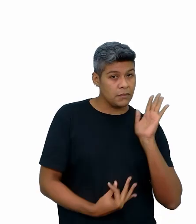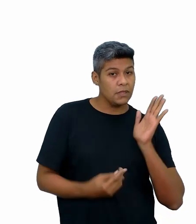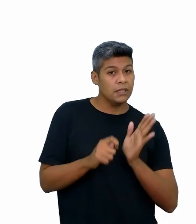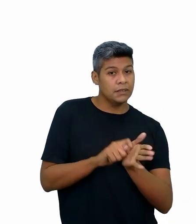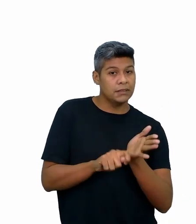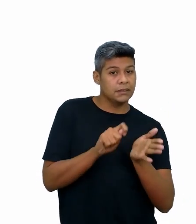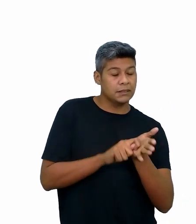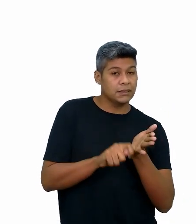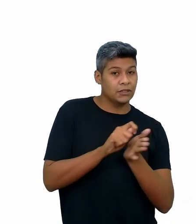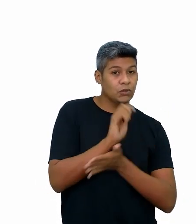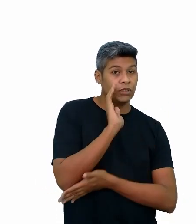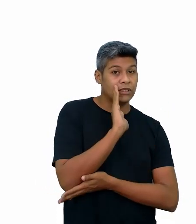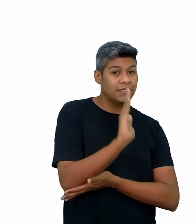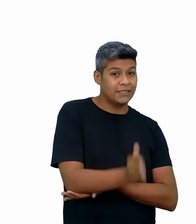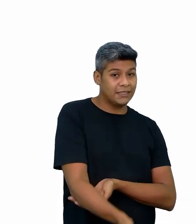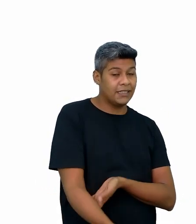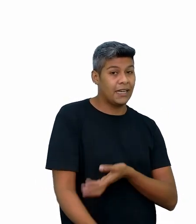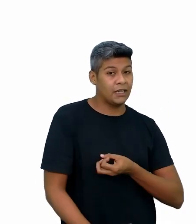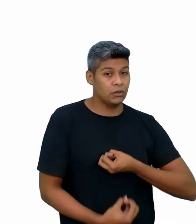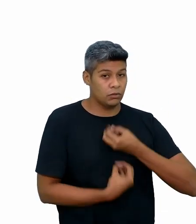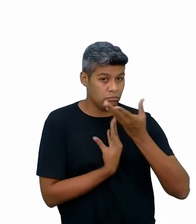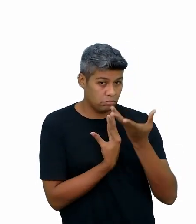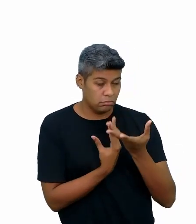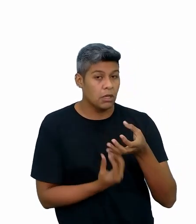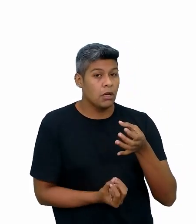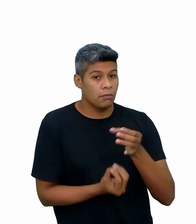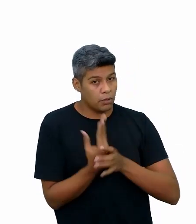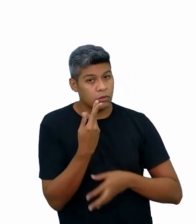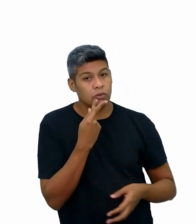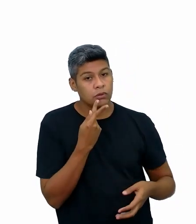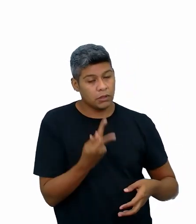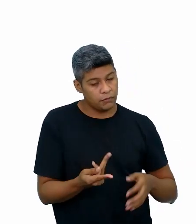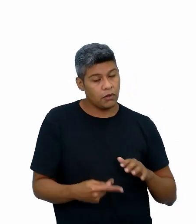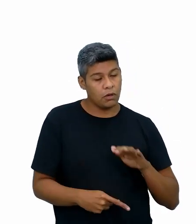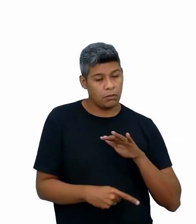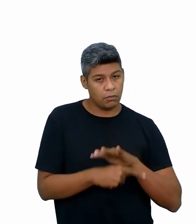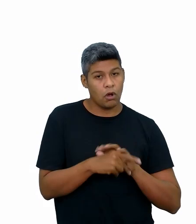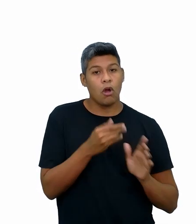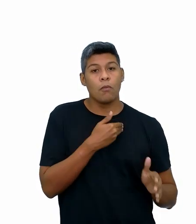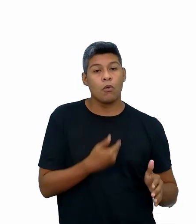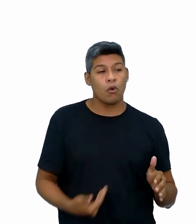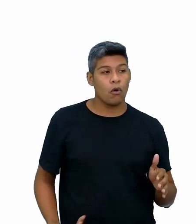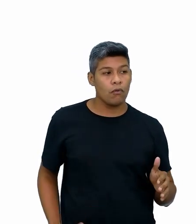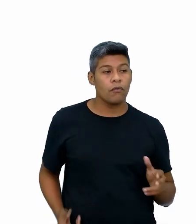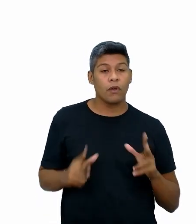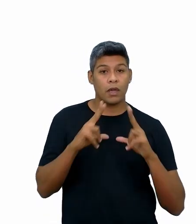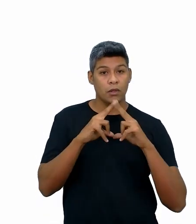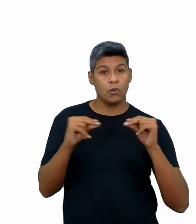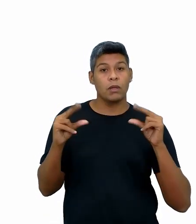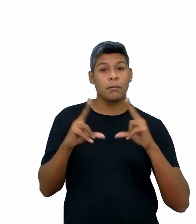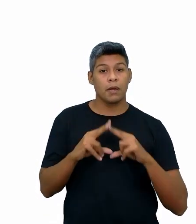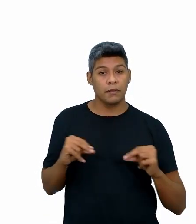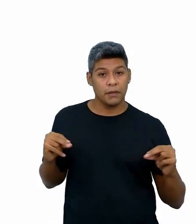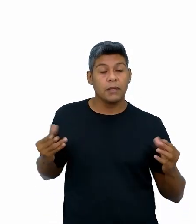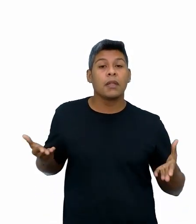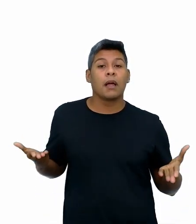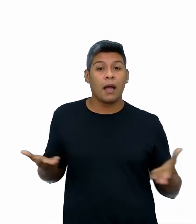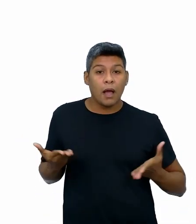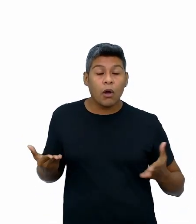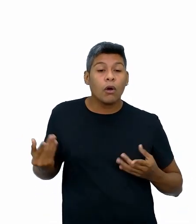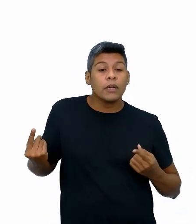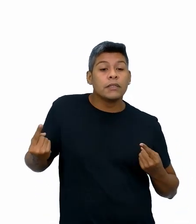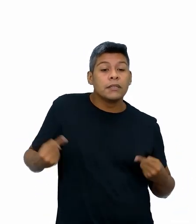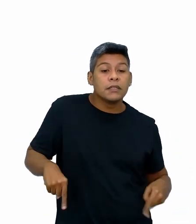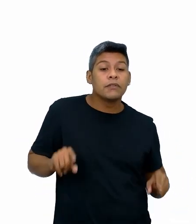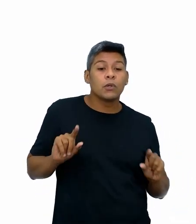no discurso indireto, e nele o jornalista produz a fala do governo libanês. Agora, estudantes, seu desafio